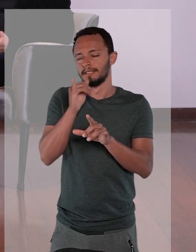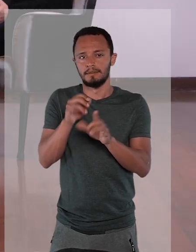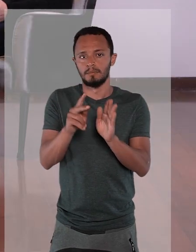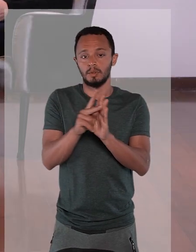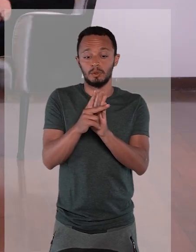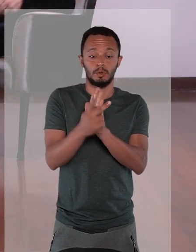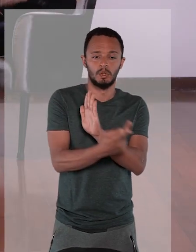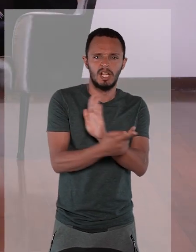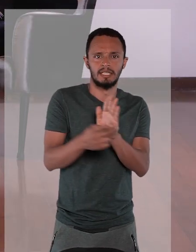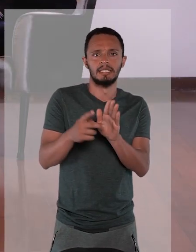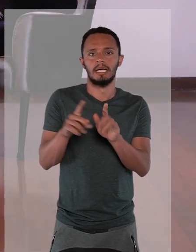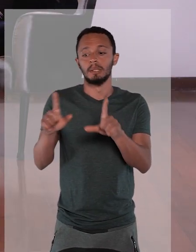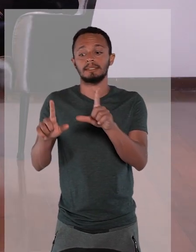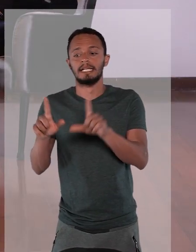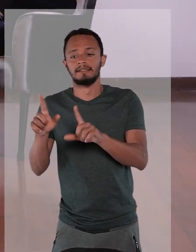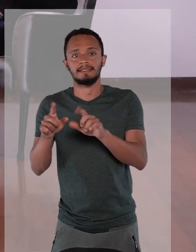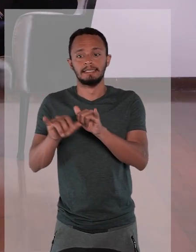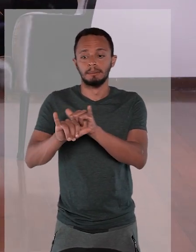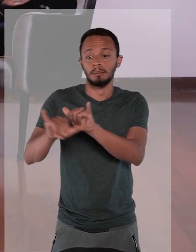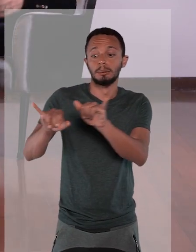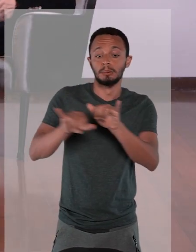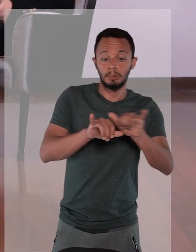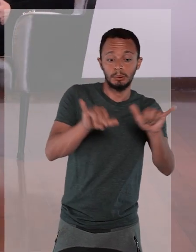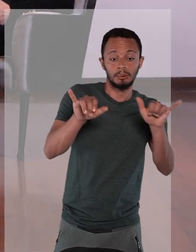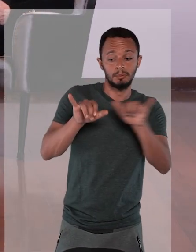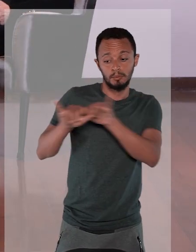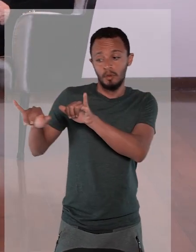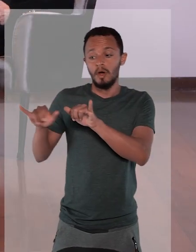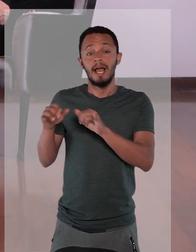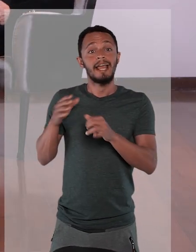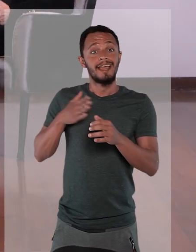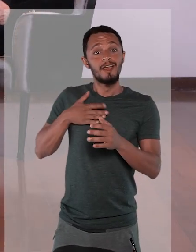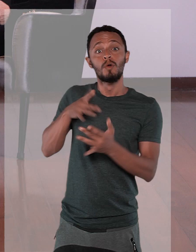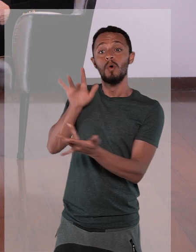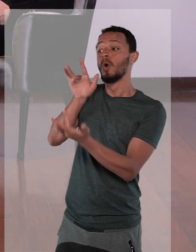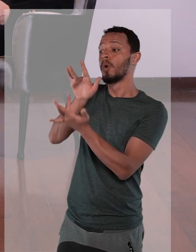E então passei a ter uma frequência muito grande, né,